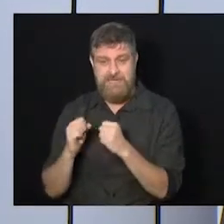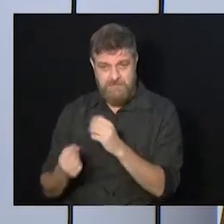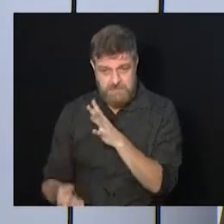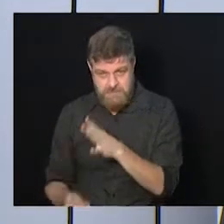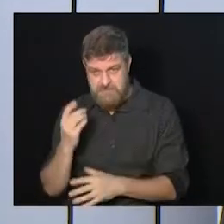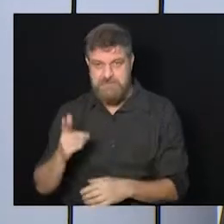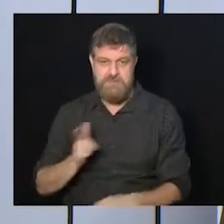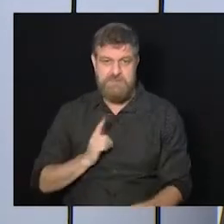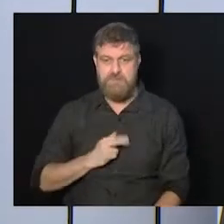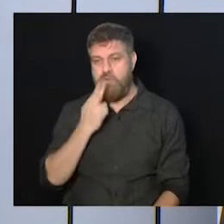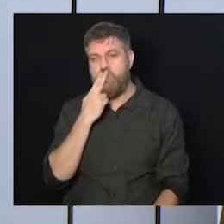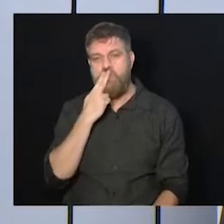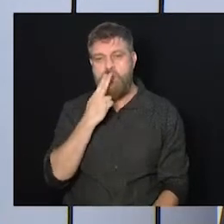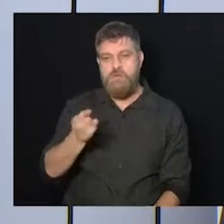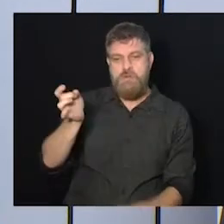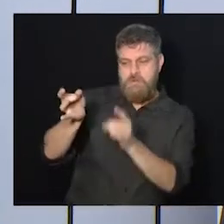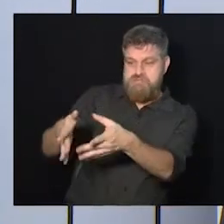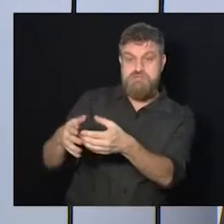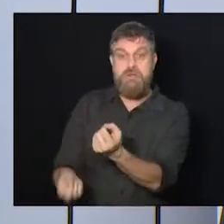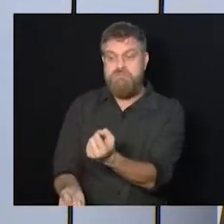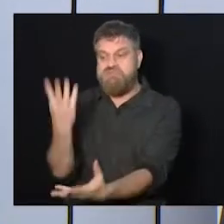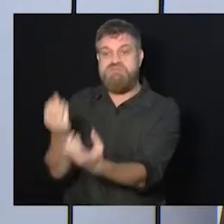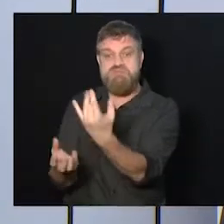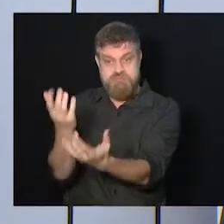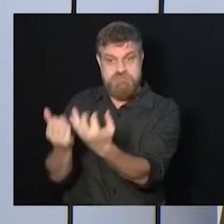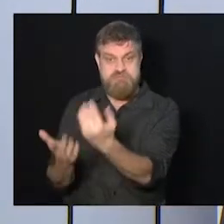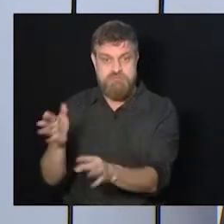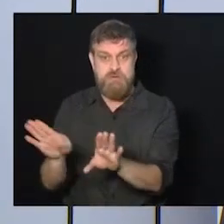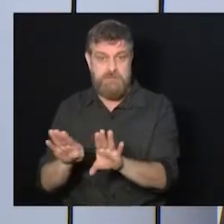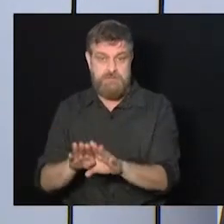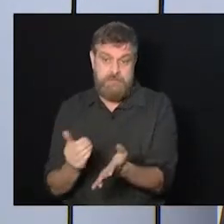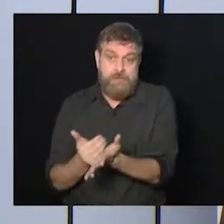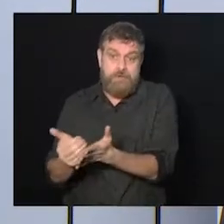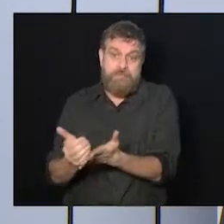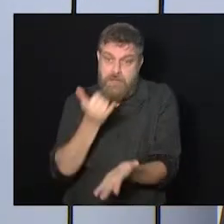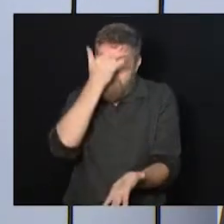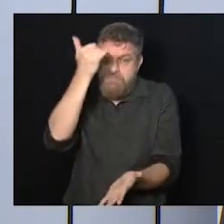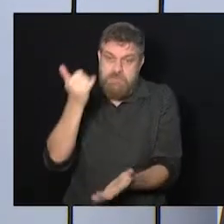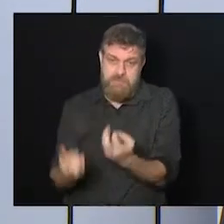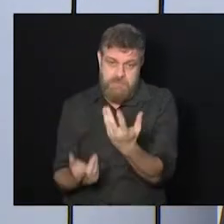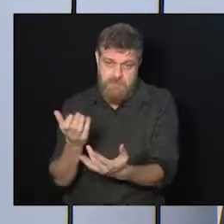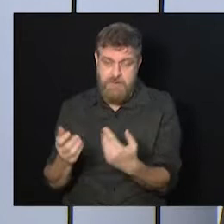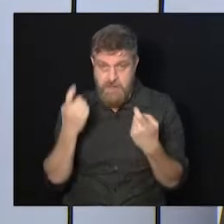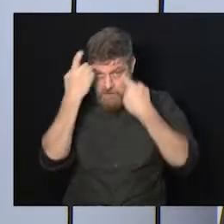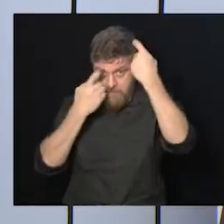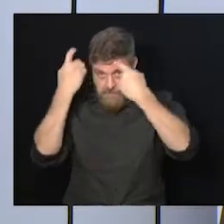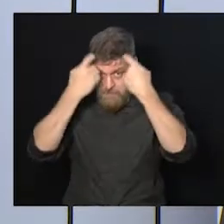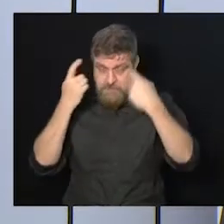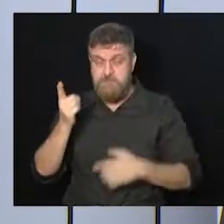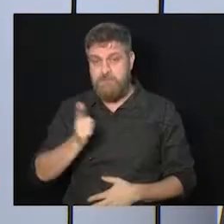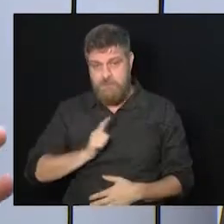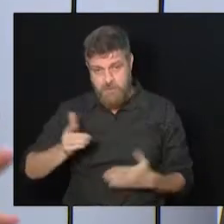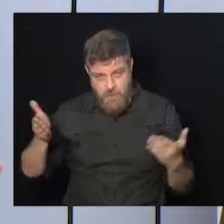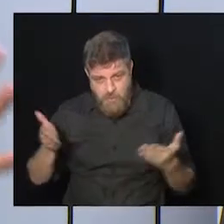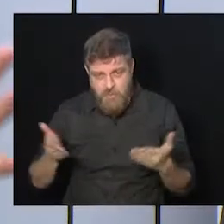veículos, jogam bituca para fora, são várias as formas de iniciar, muitas vezes, uma queimada. Mas é uma preocupação, hoje existe